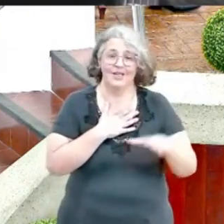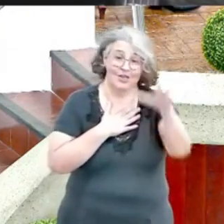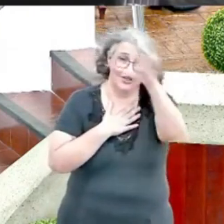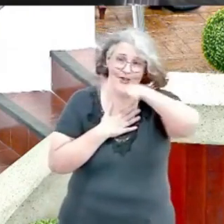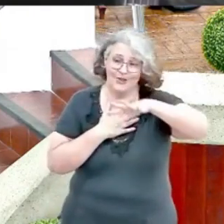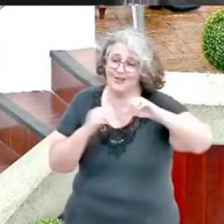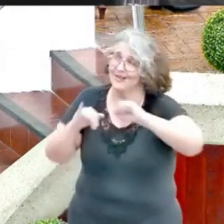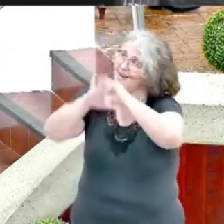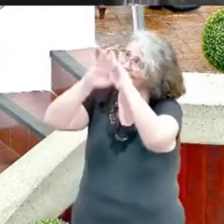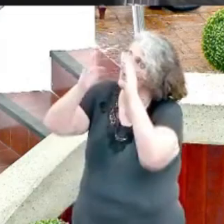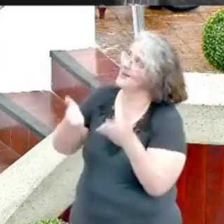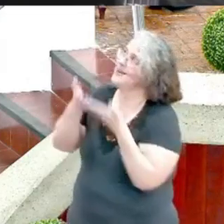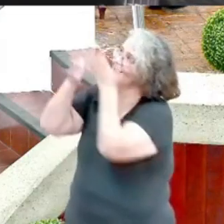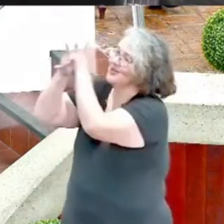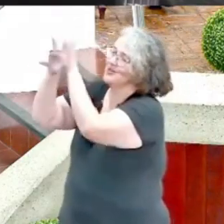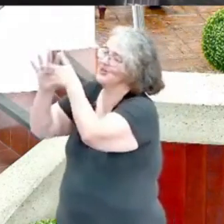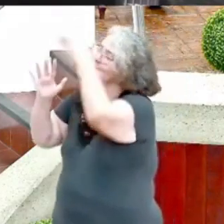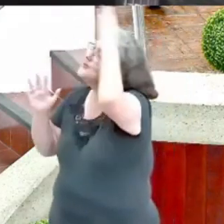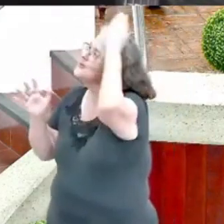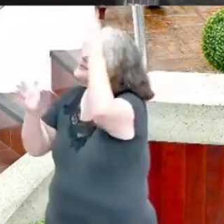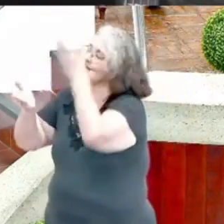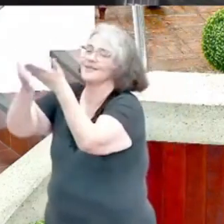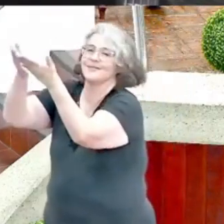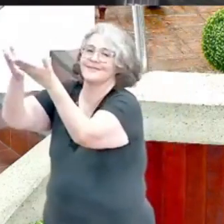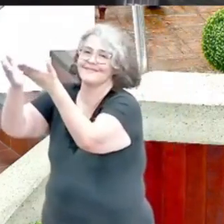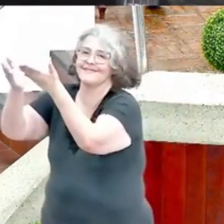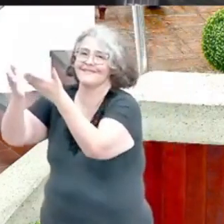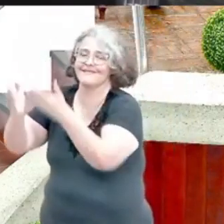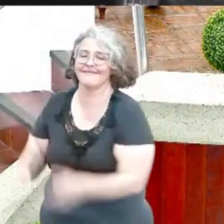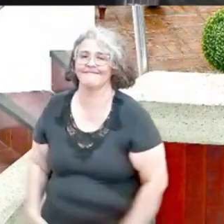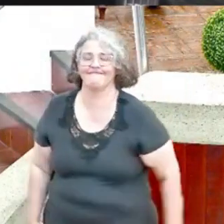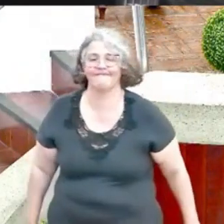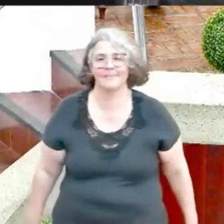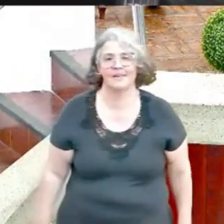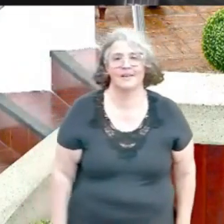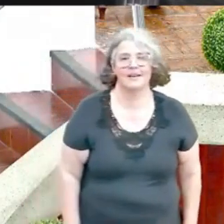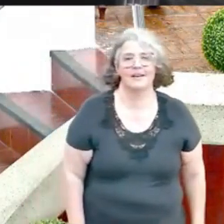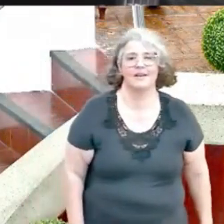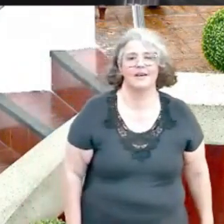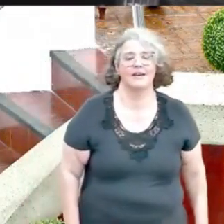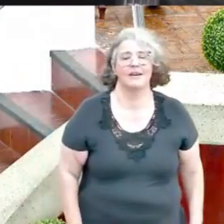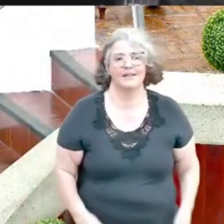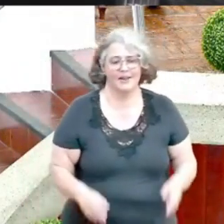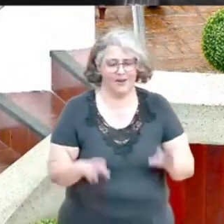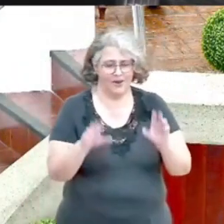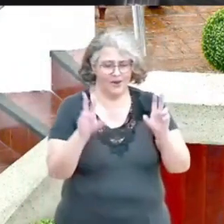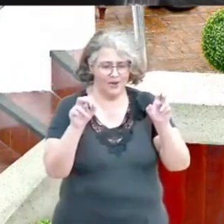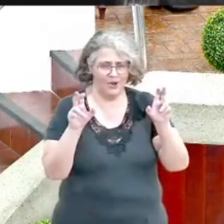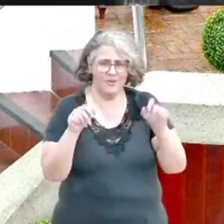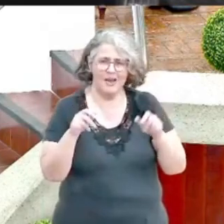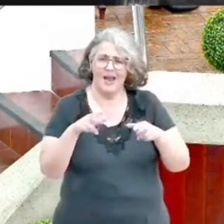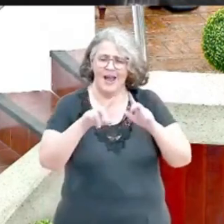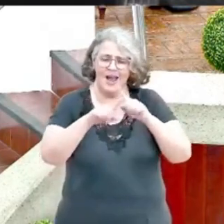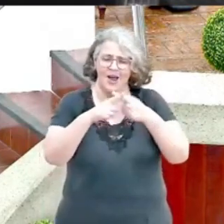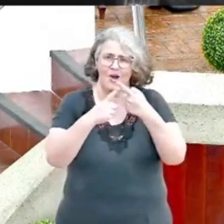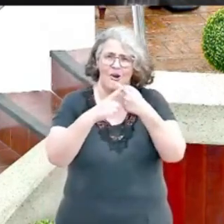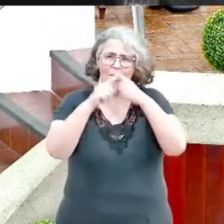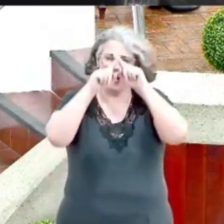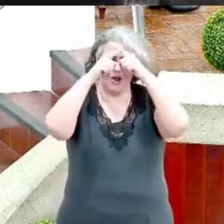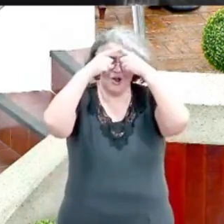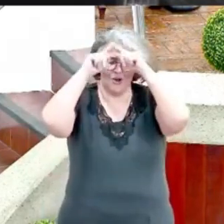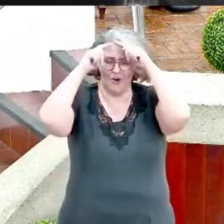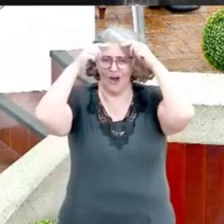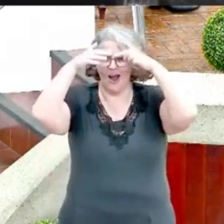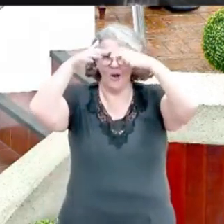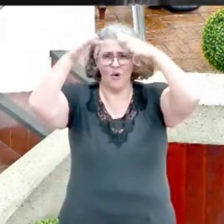é chamada em Lamentações de a coroa de honra, a coroa de alegria, de